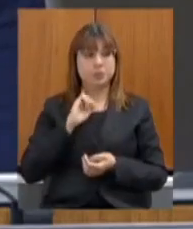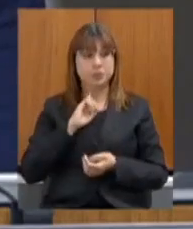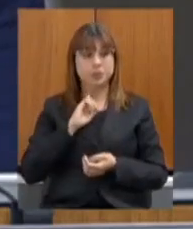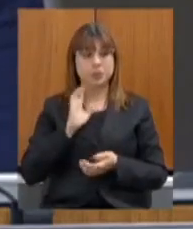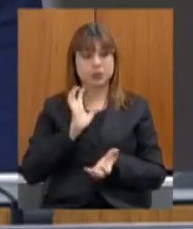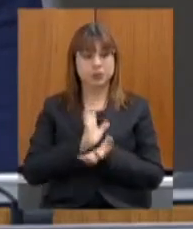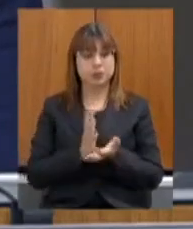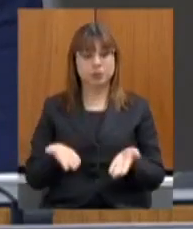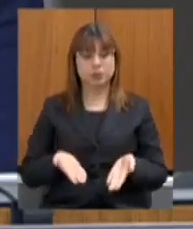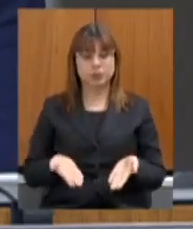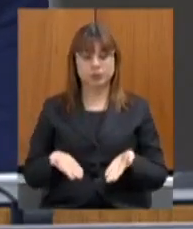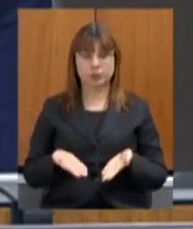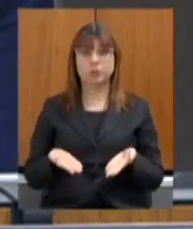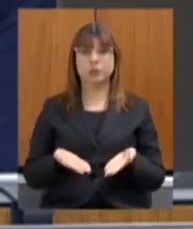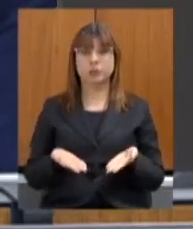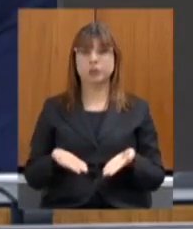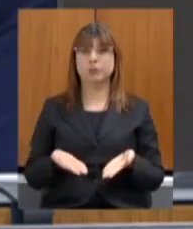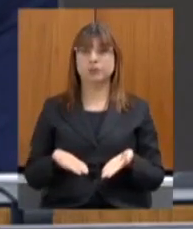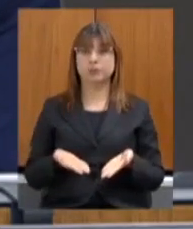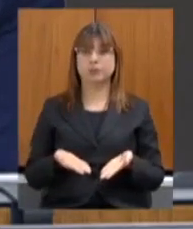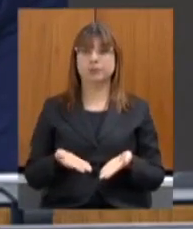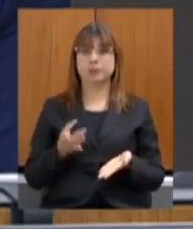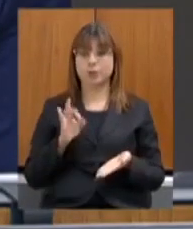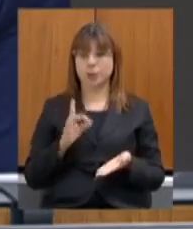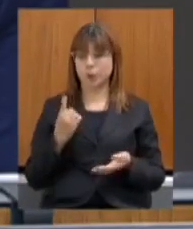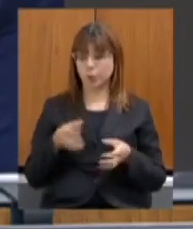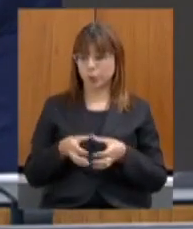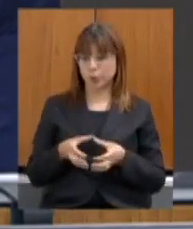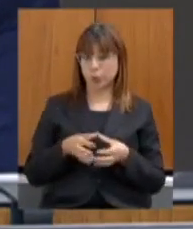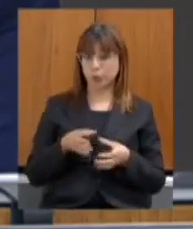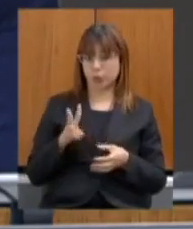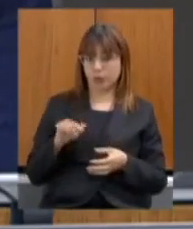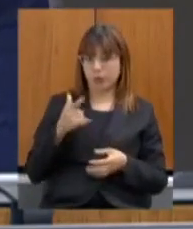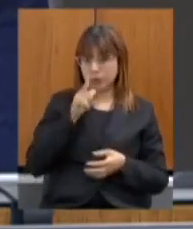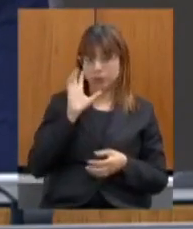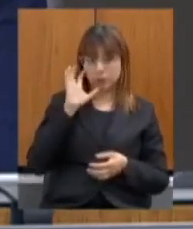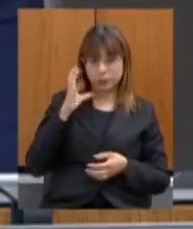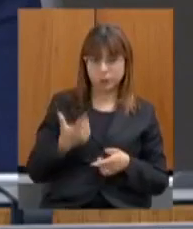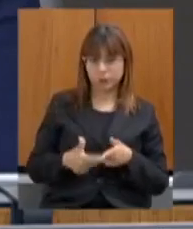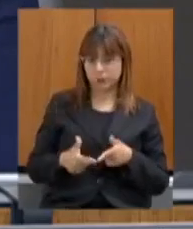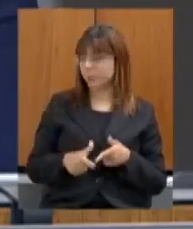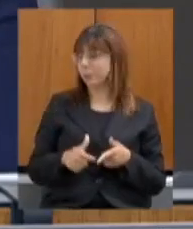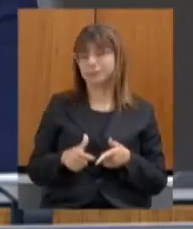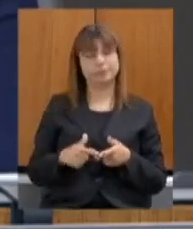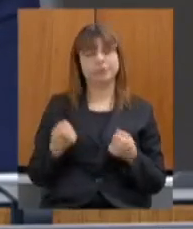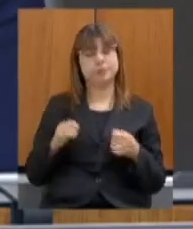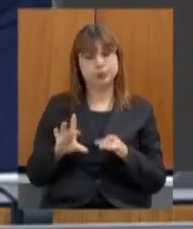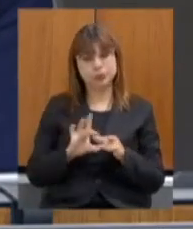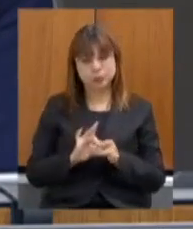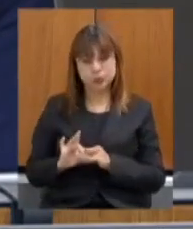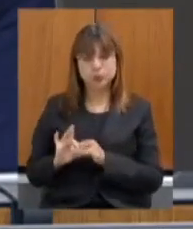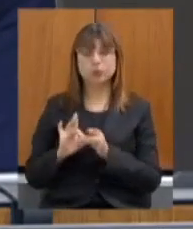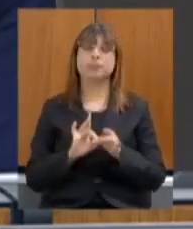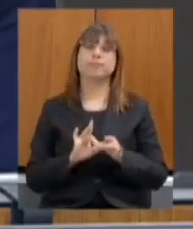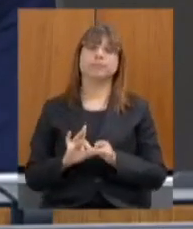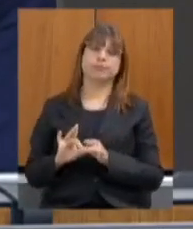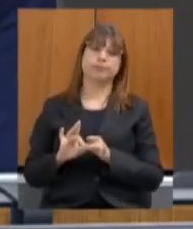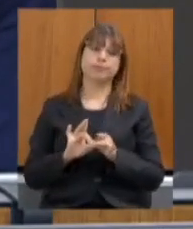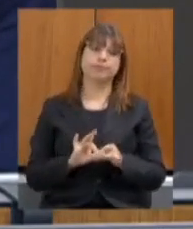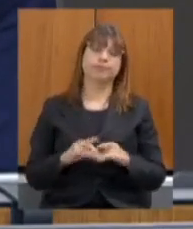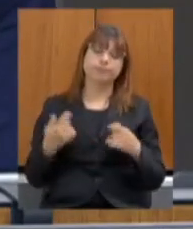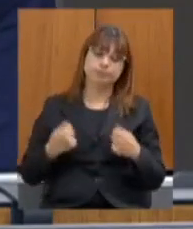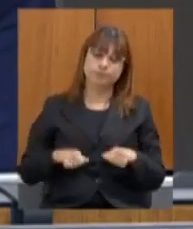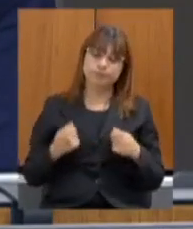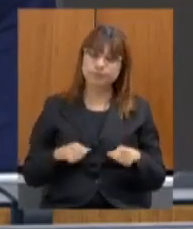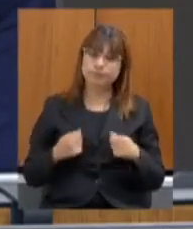situação hoje, deputado Gustavo Aladares, que não é só um grupo que vai resolver os problemas do nosso Estado, precisamos de união de forças, precisamos de